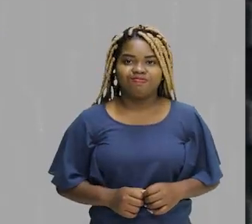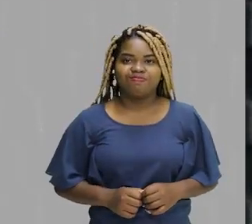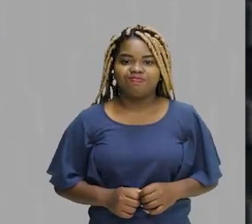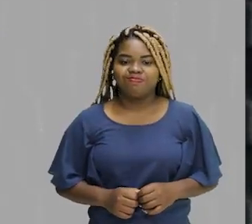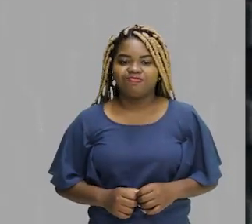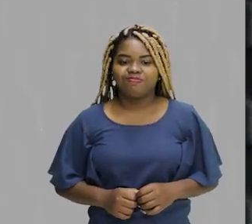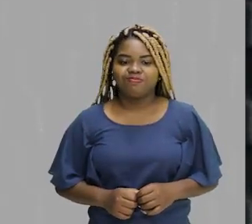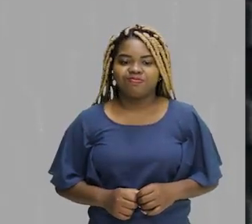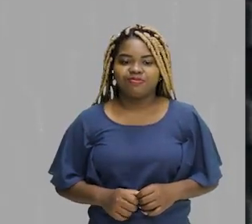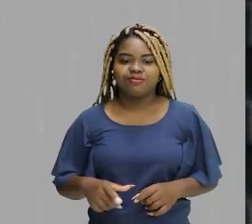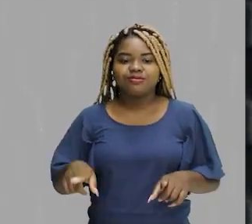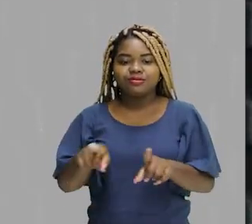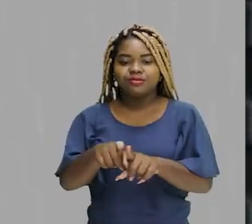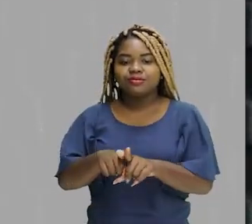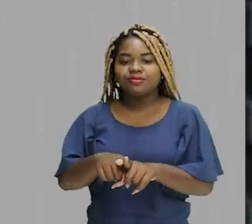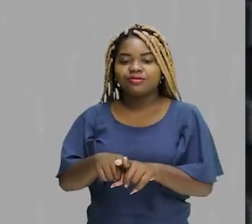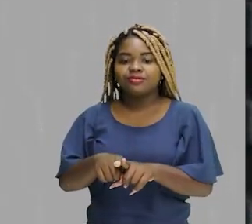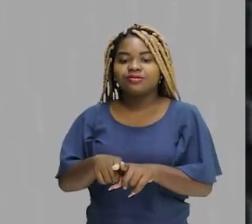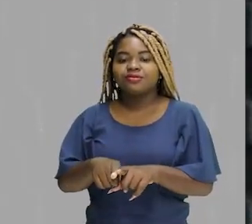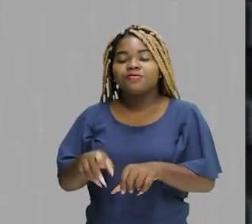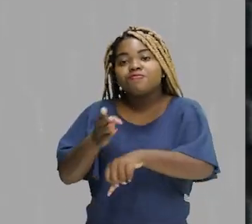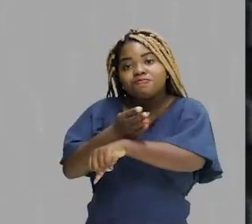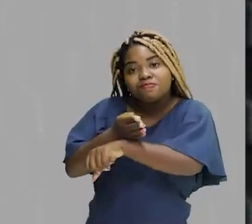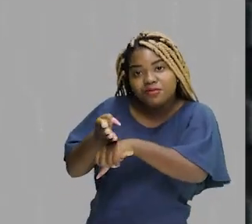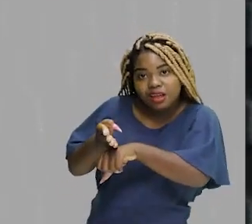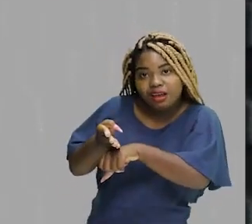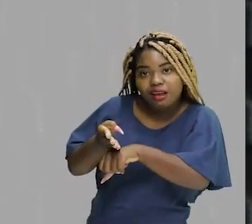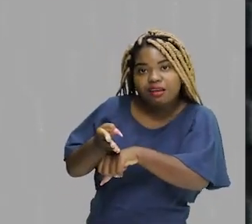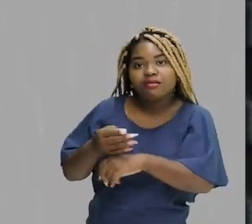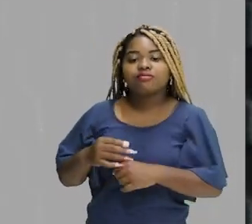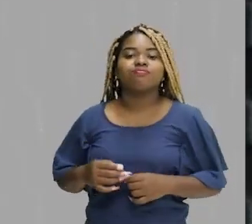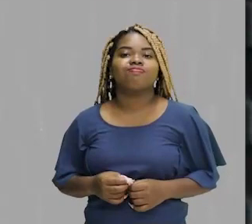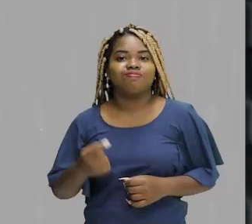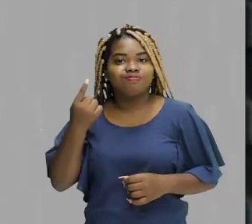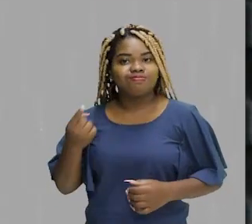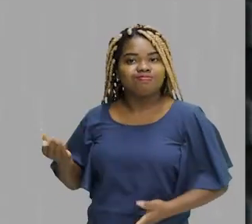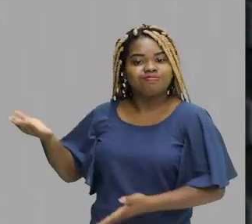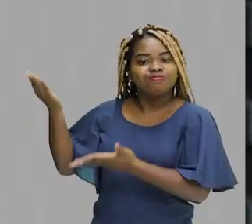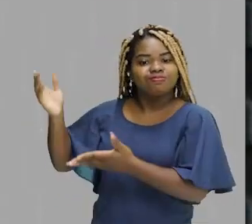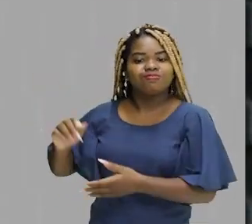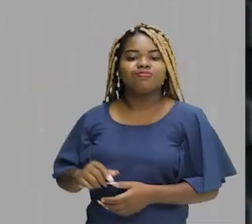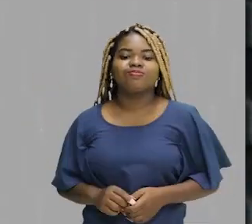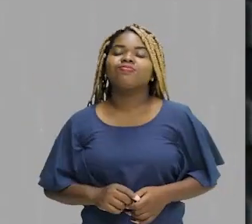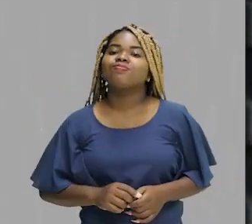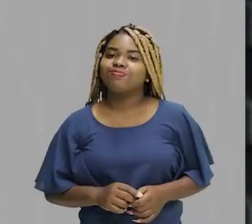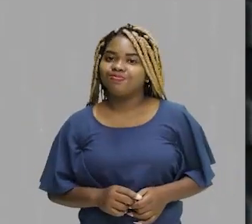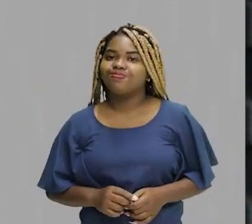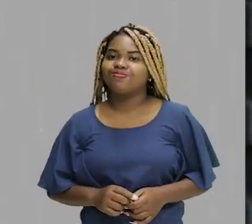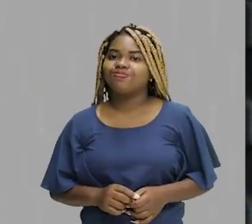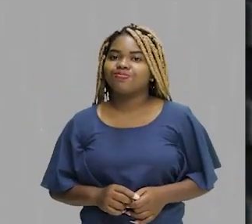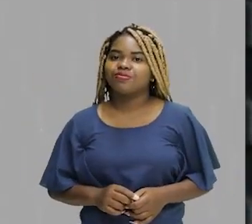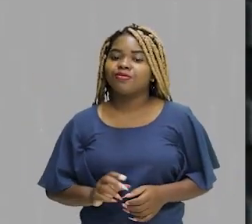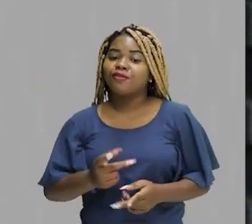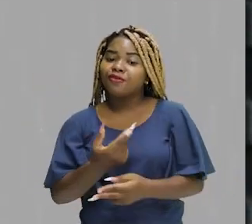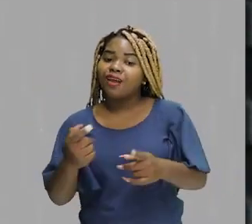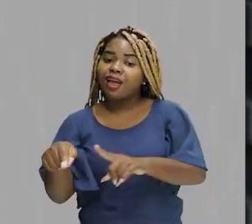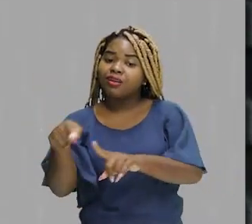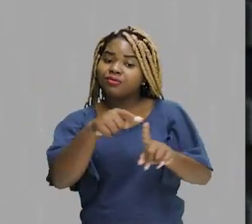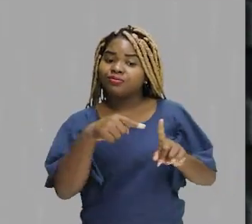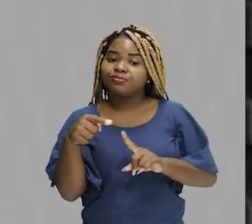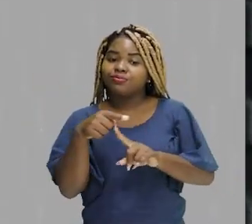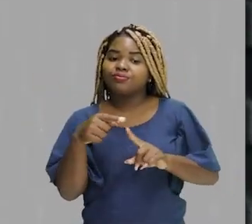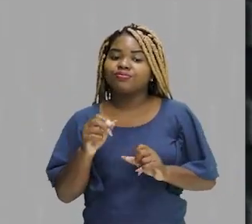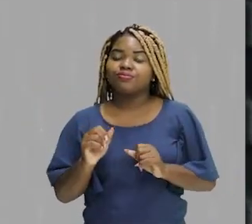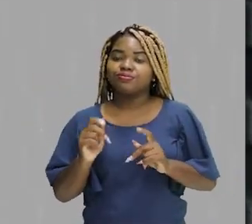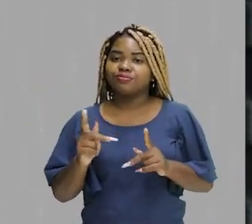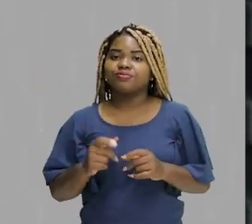O carbonato de sódio é uma coloração branca, e aí nós temos um outro sal, né, com a mesma coloração